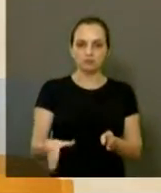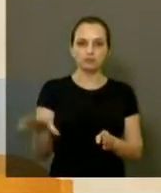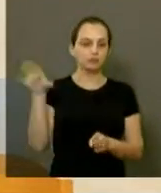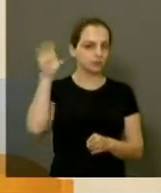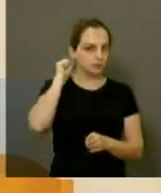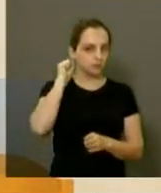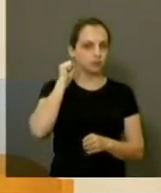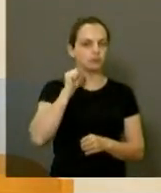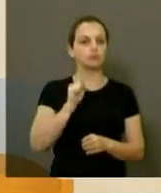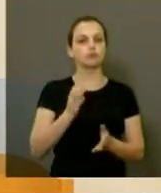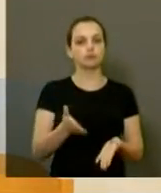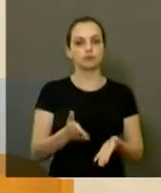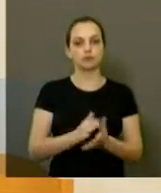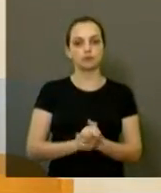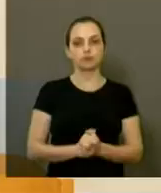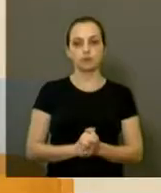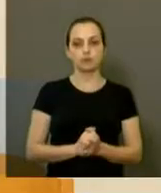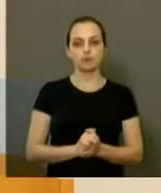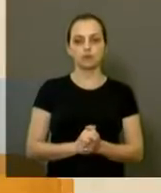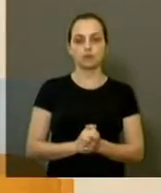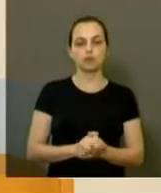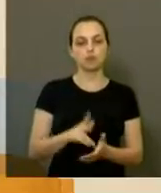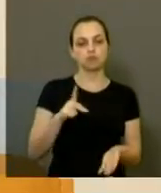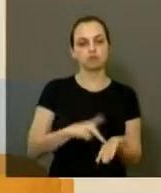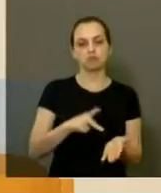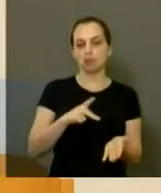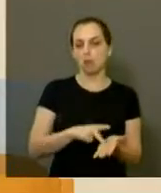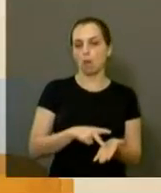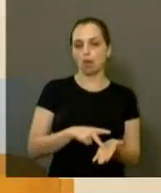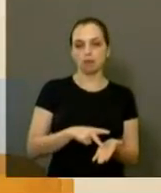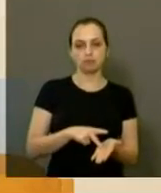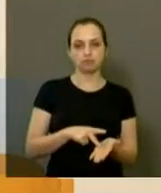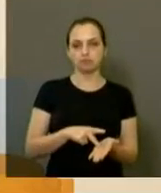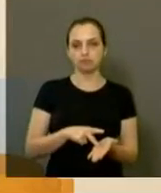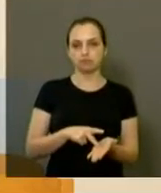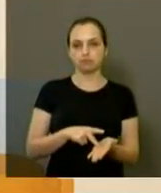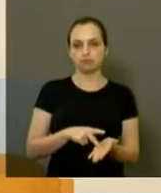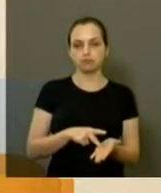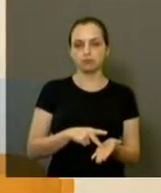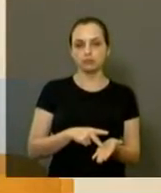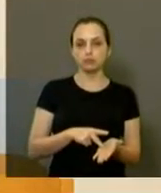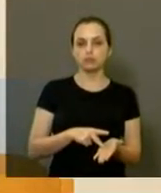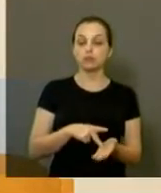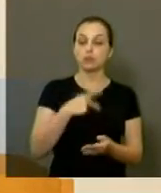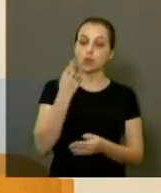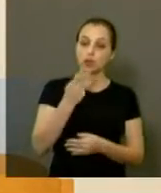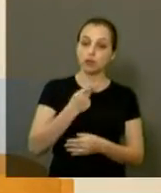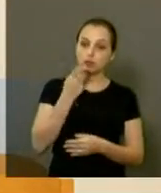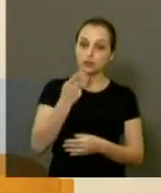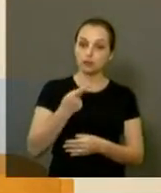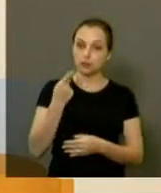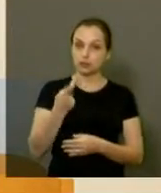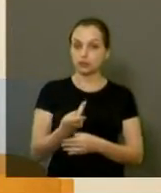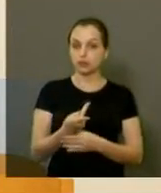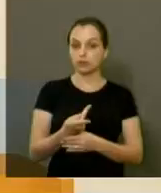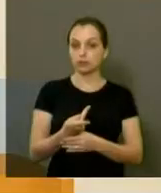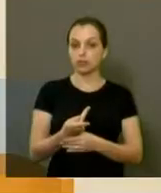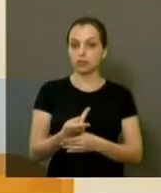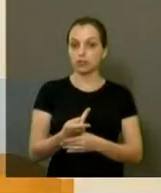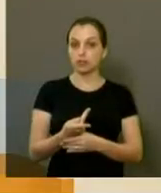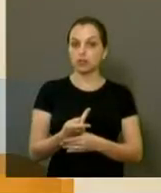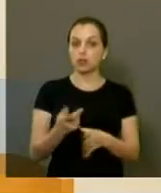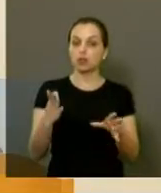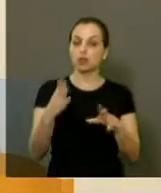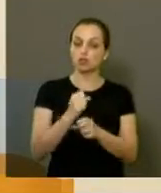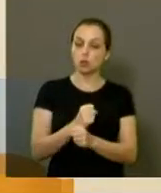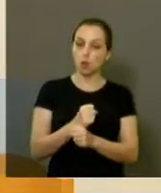Rádio Uniara, é evidente que não dá para deixar de comentar o resultado